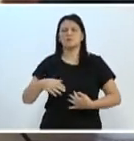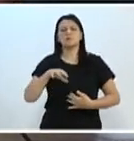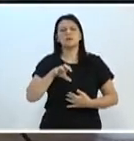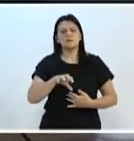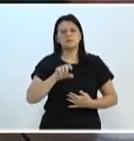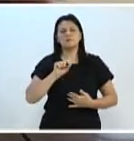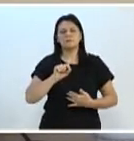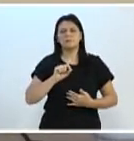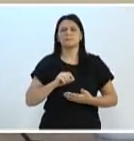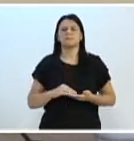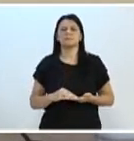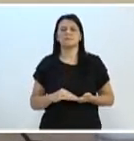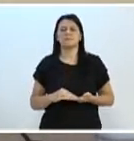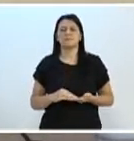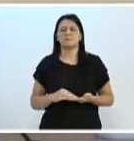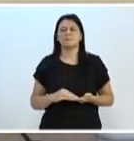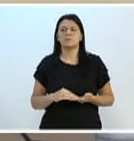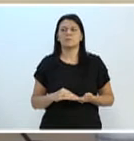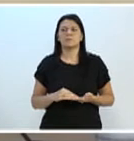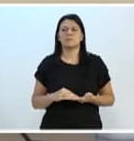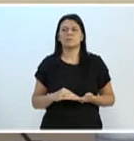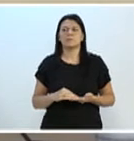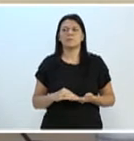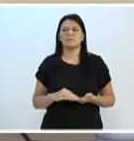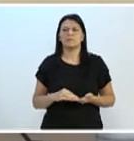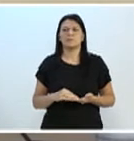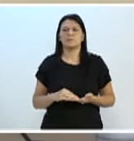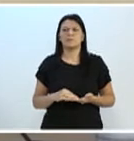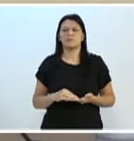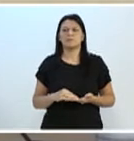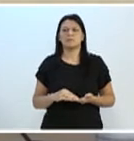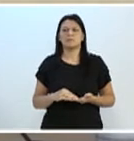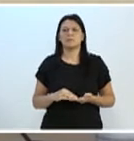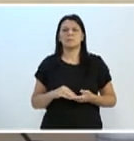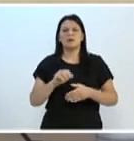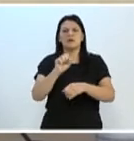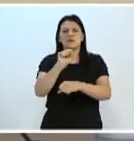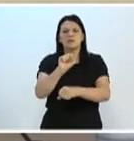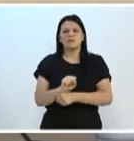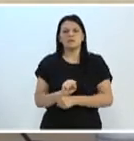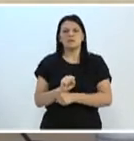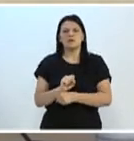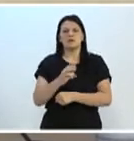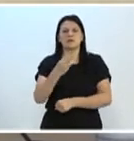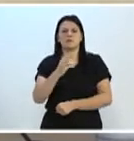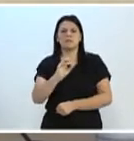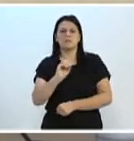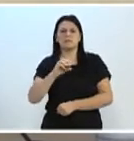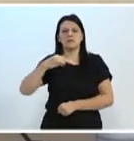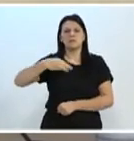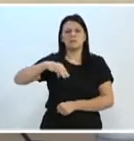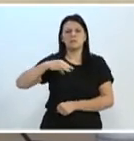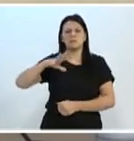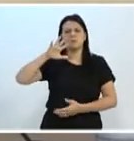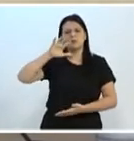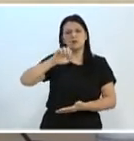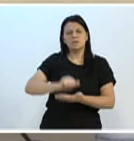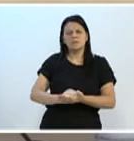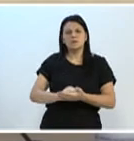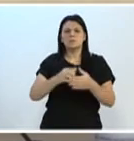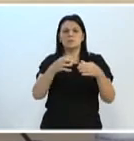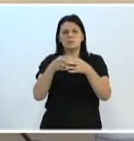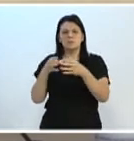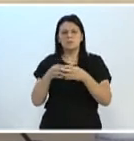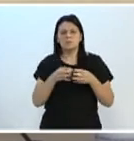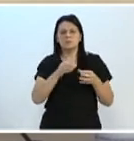sendo, eu suspendo pelo tempo de 30 minutos para a realização das inscrições das chapas e